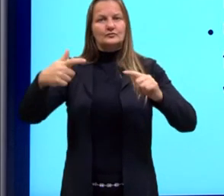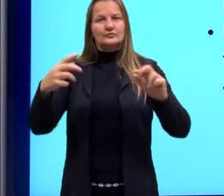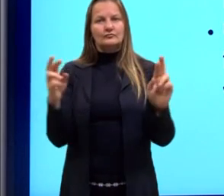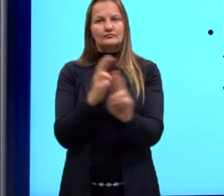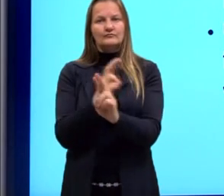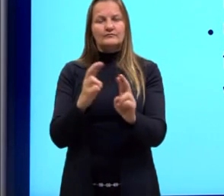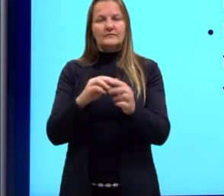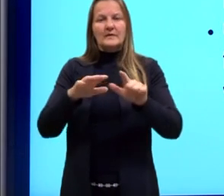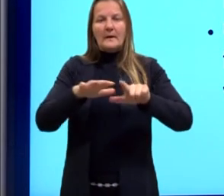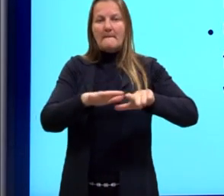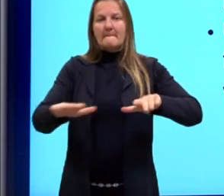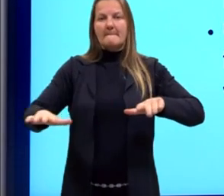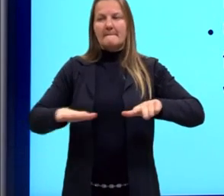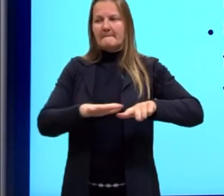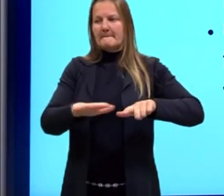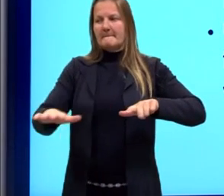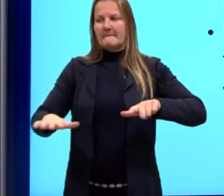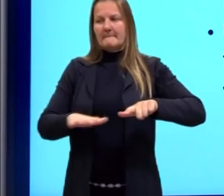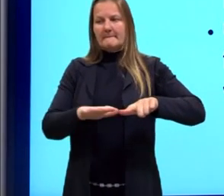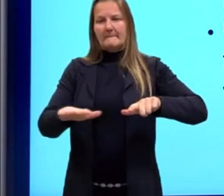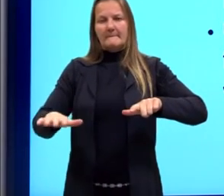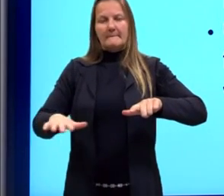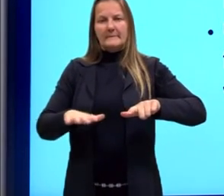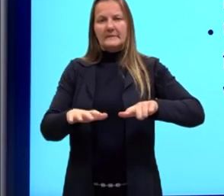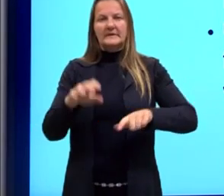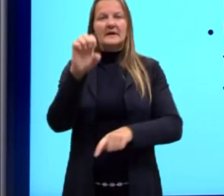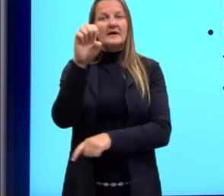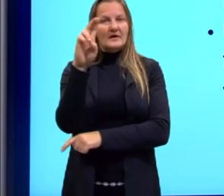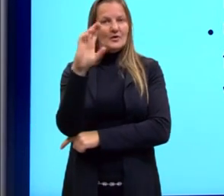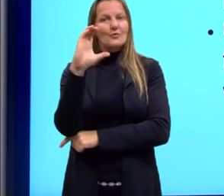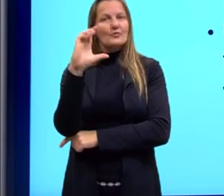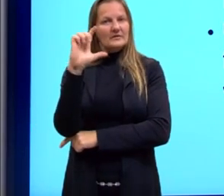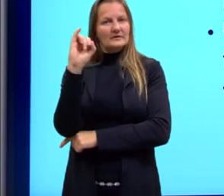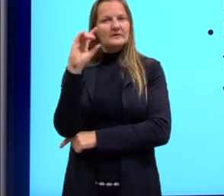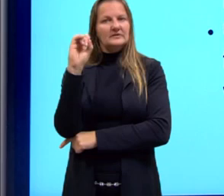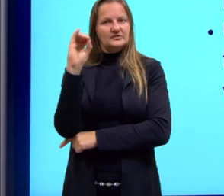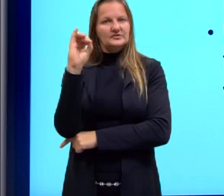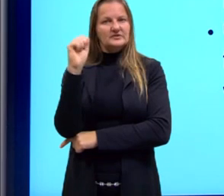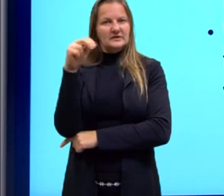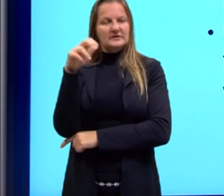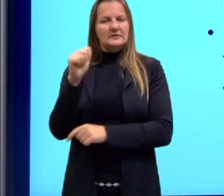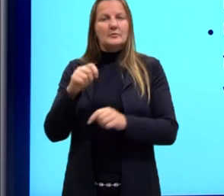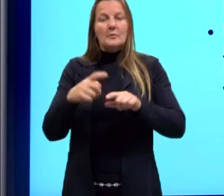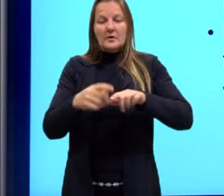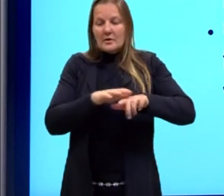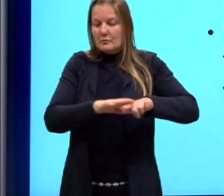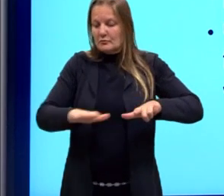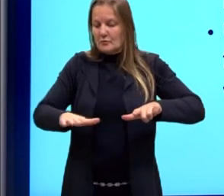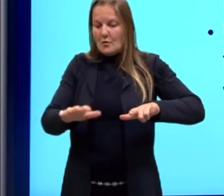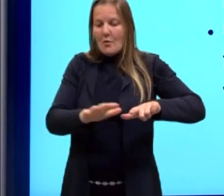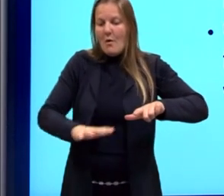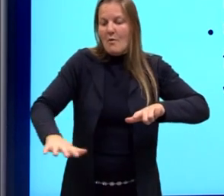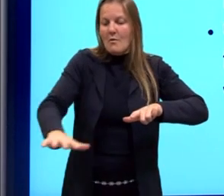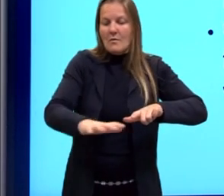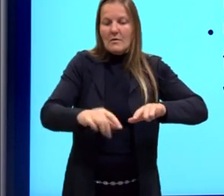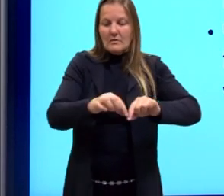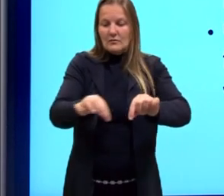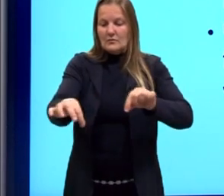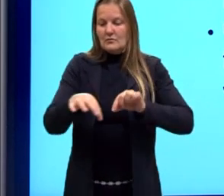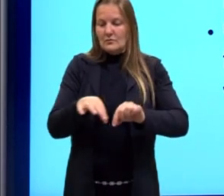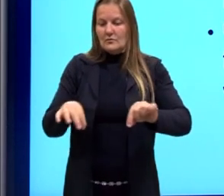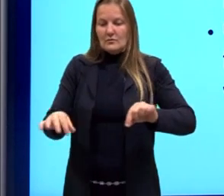geometria plana também é chamada de geometria euclidiana Ela estuda o plano e o espaço